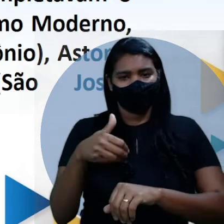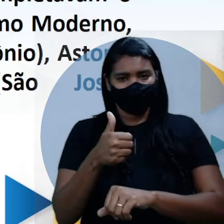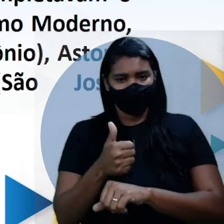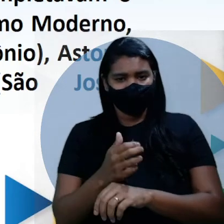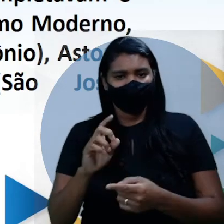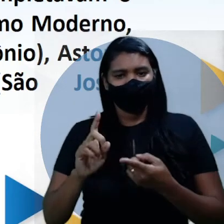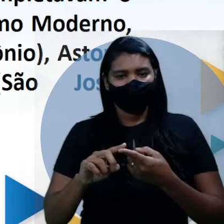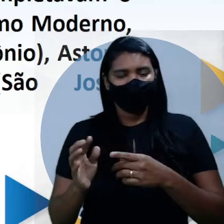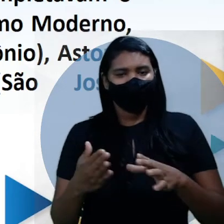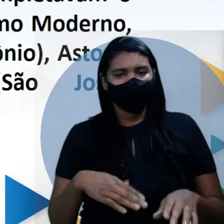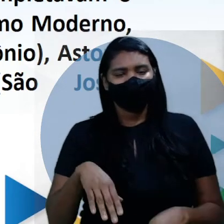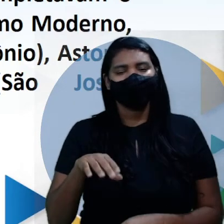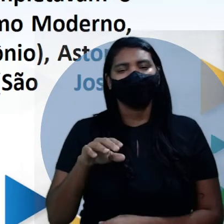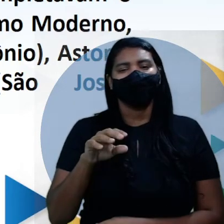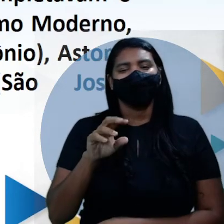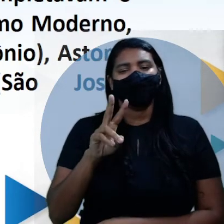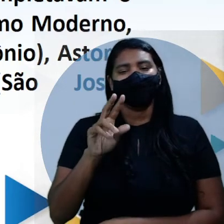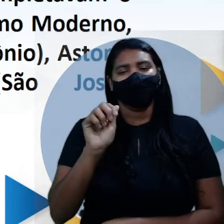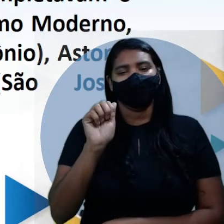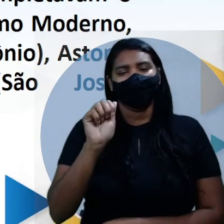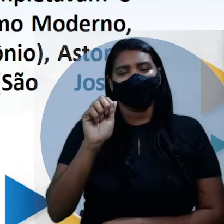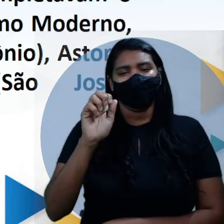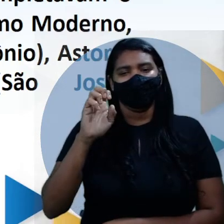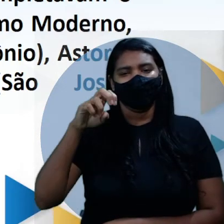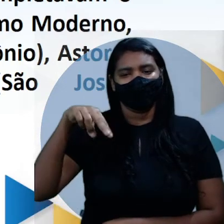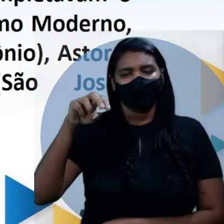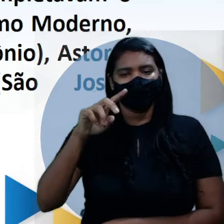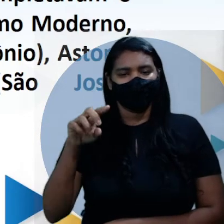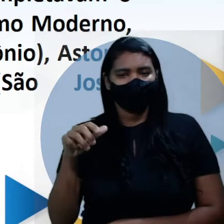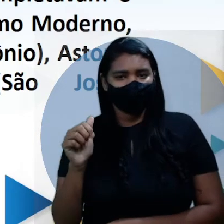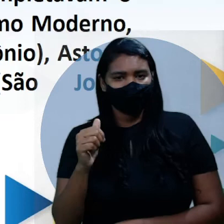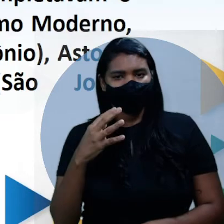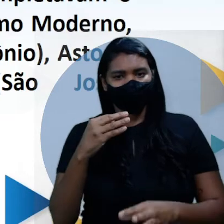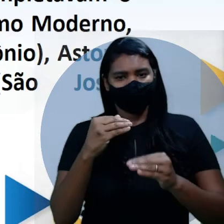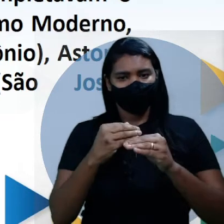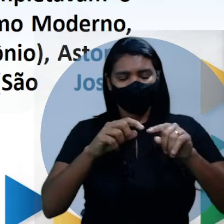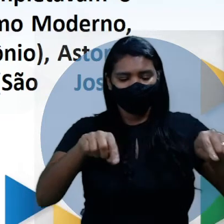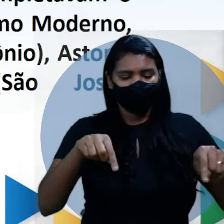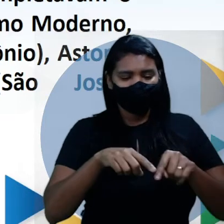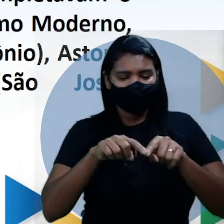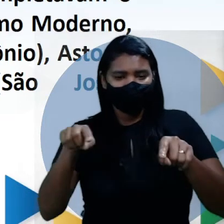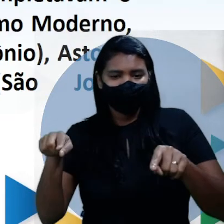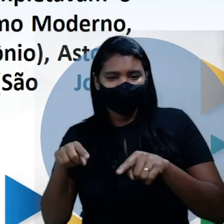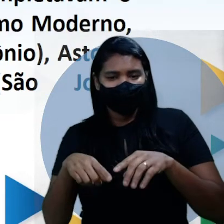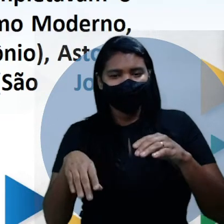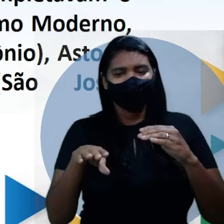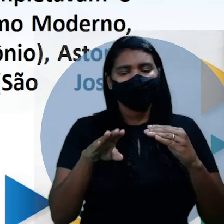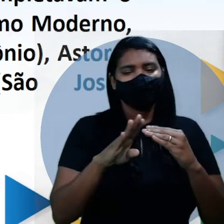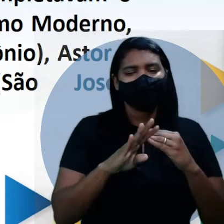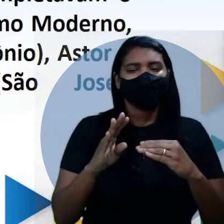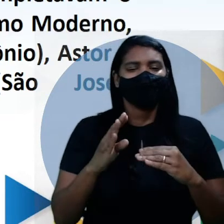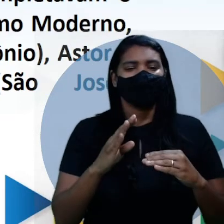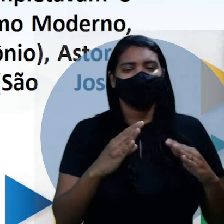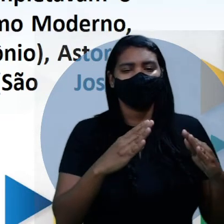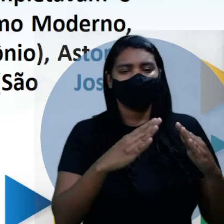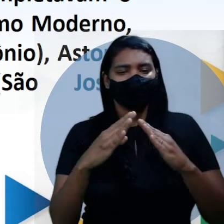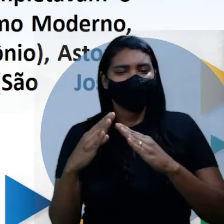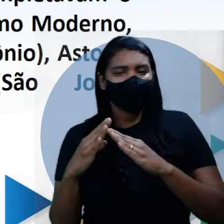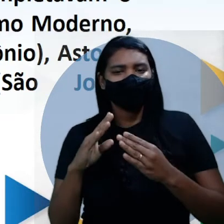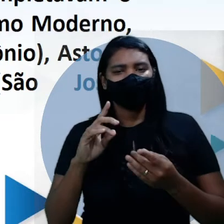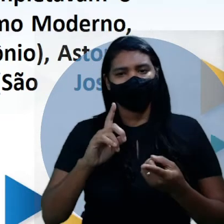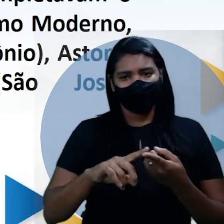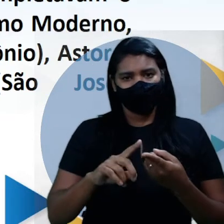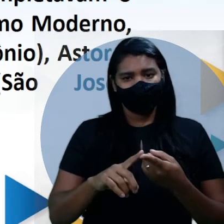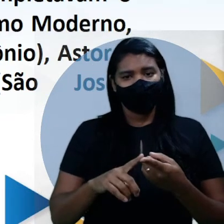Politeana, Veneza Cine Soledade, completavam ecossistemas de salas de bairros vizinhos como Moderno, Trianon,